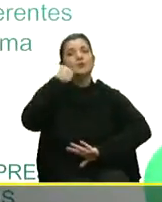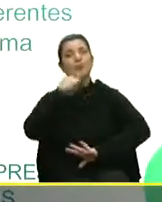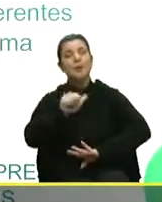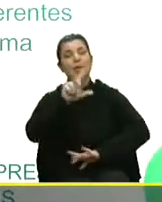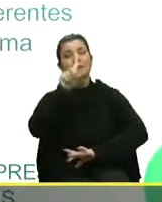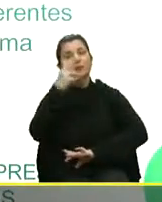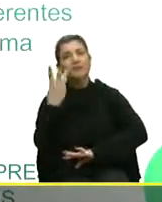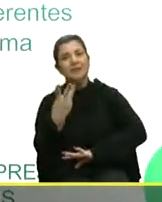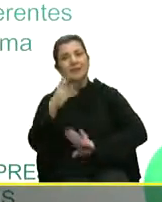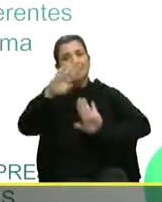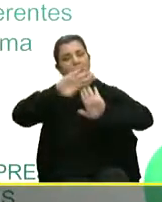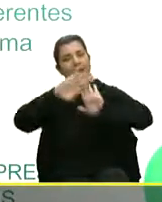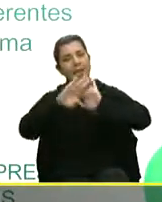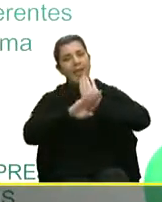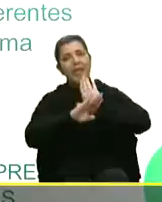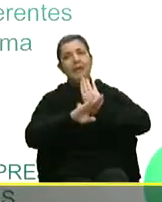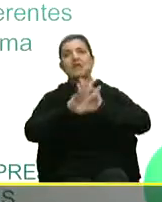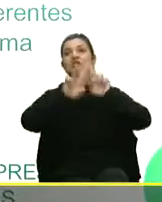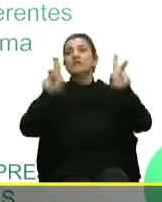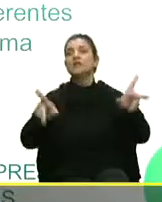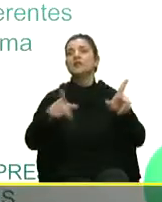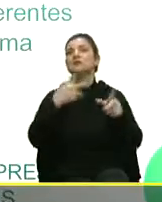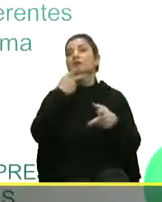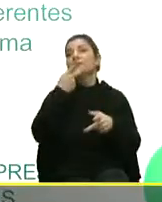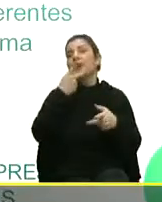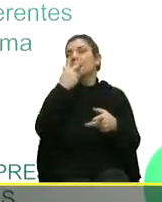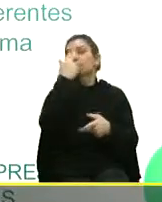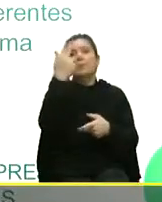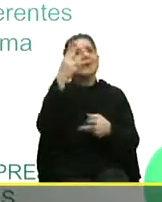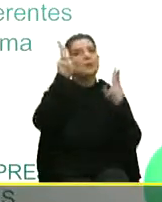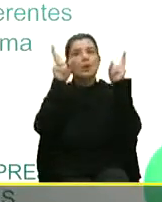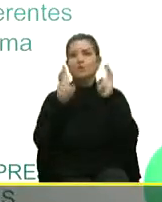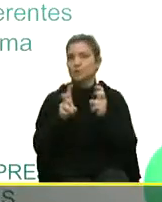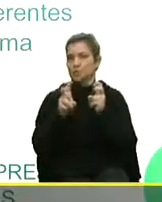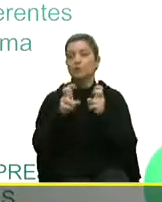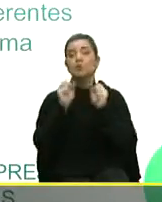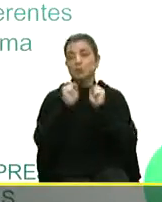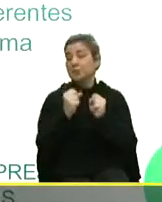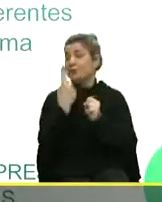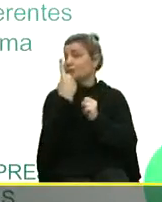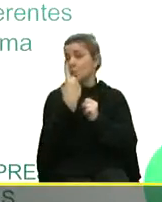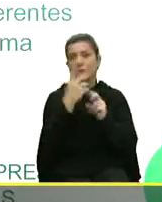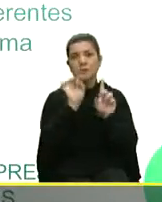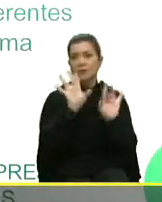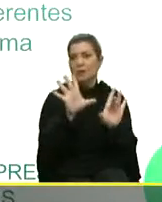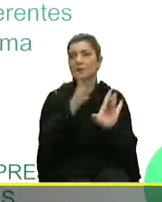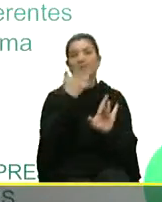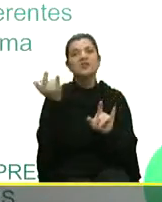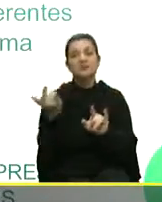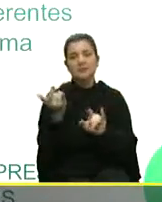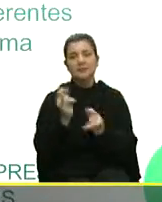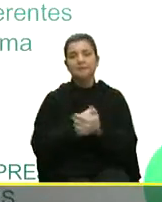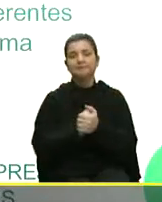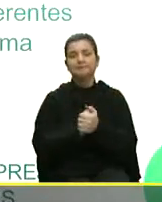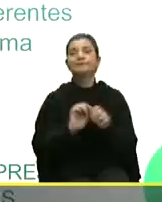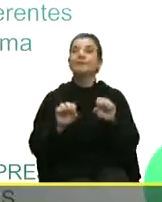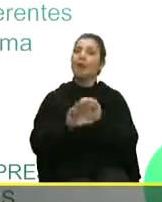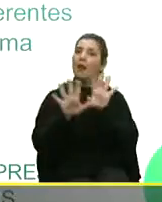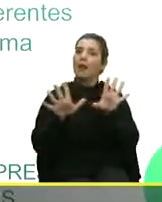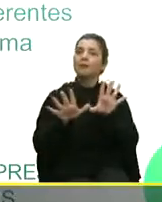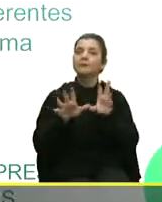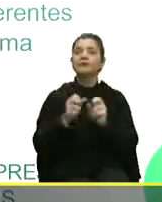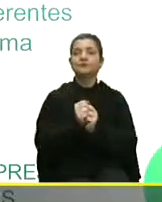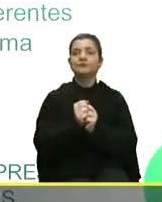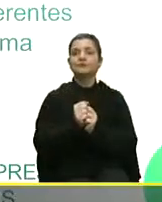normas diferentes que tratam apenas do mesmo tema que poderia muito bem ser consolidadas uma só para facilitar também a defesa dos direitos das mulheres e claro